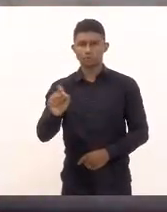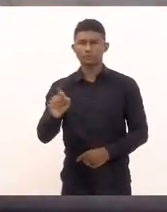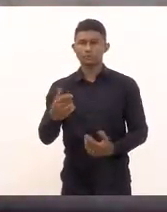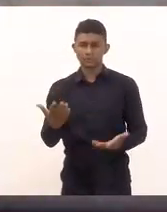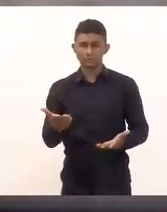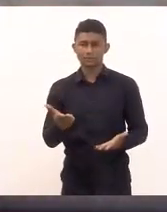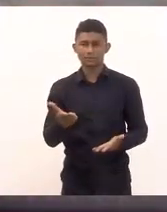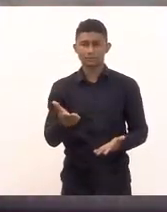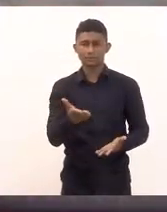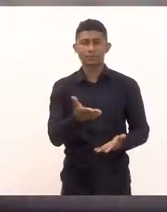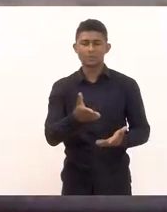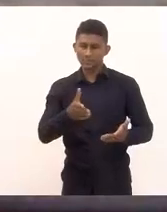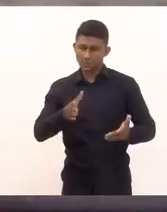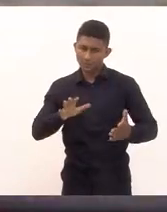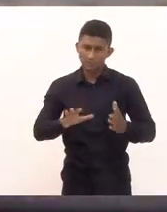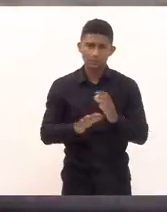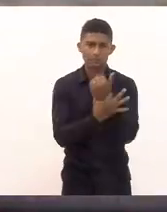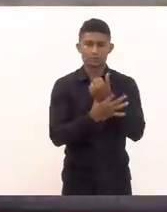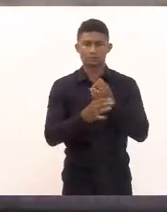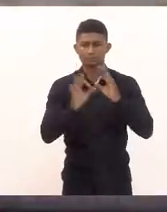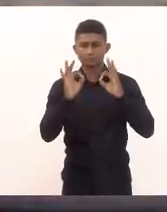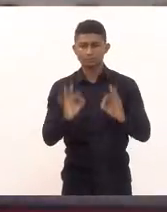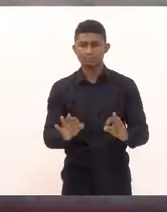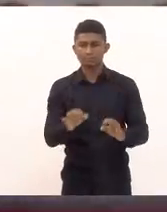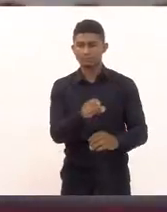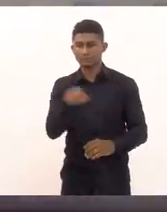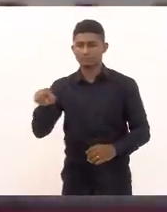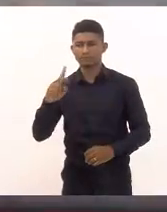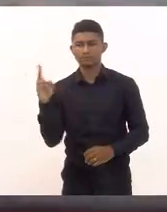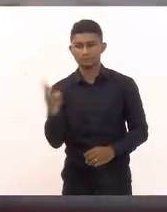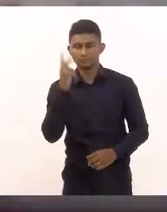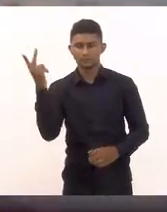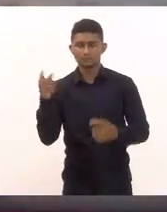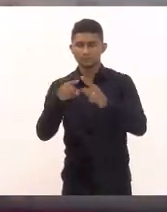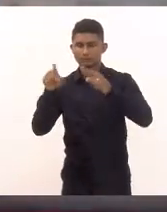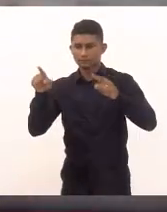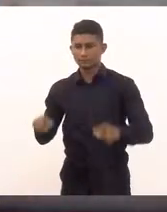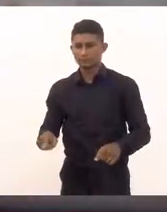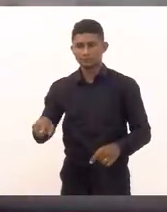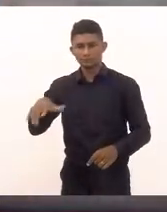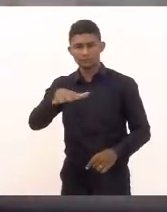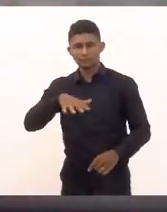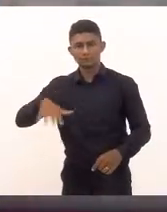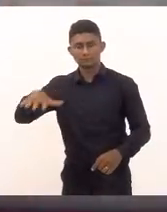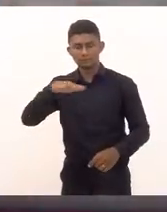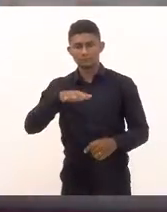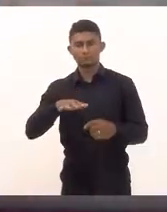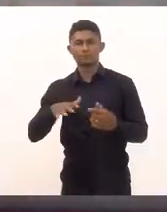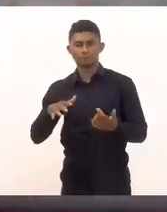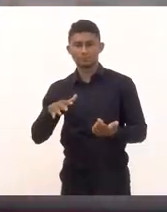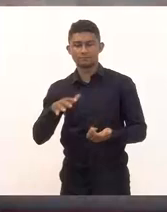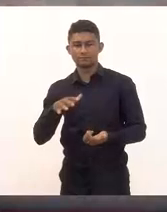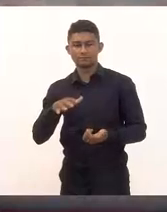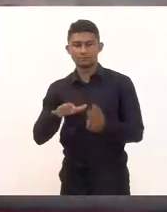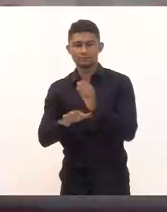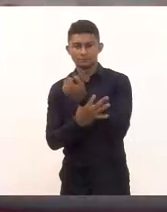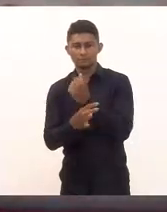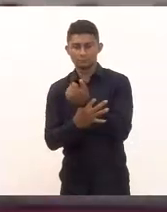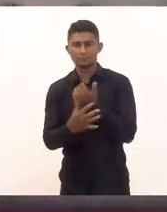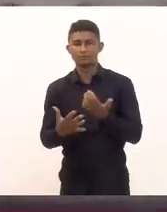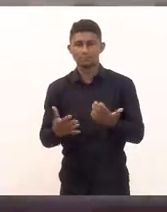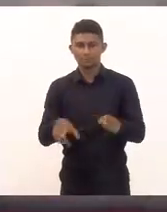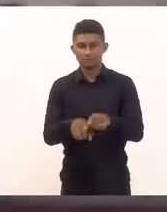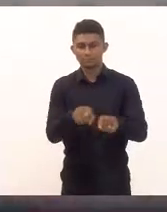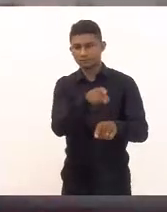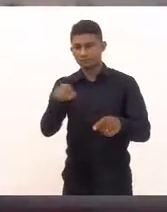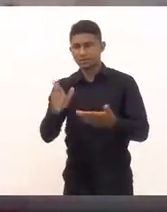haja a garantia da dignidade desses trabalhadores, principalmente os trabalhadores na ponta, sem esquecer dos inativos.